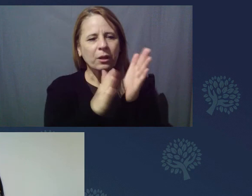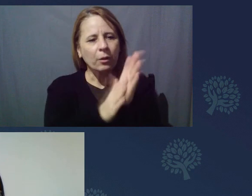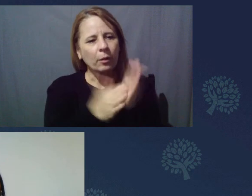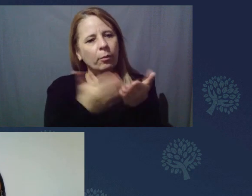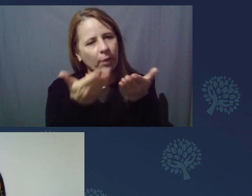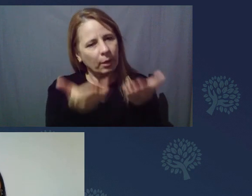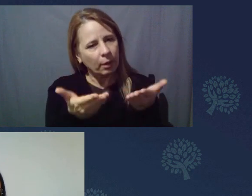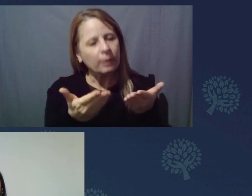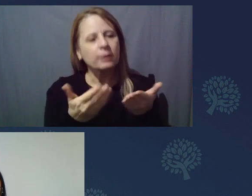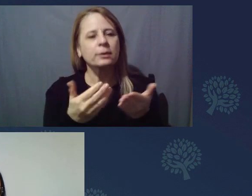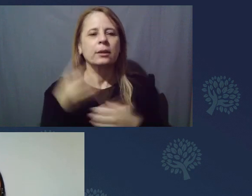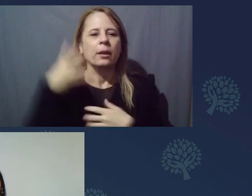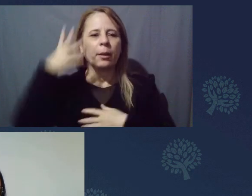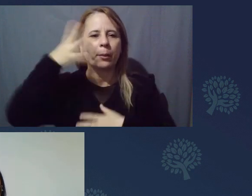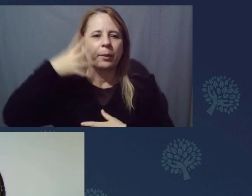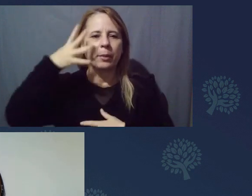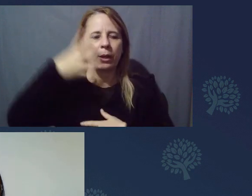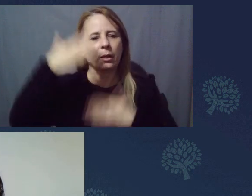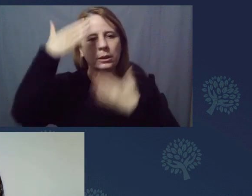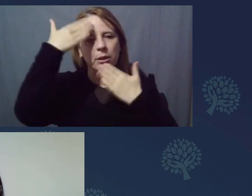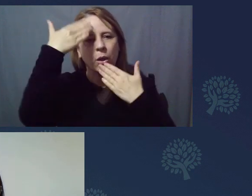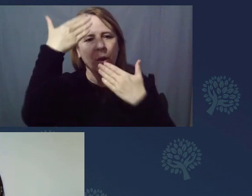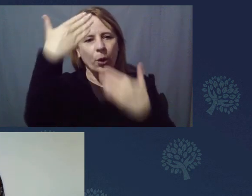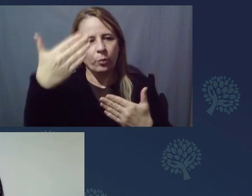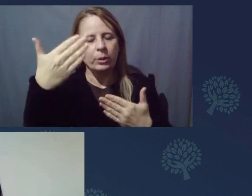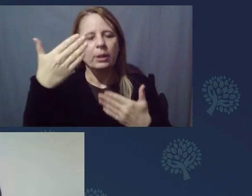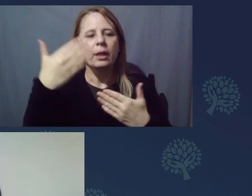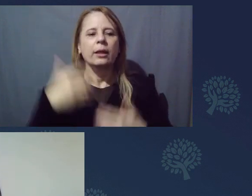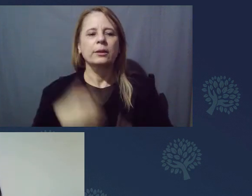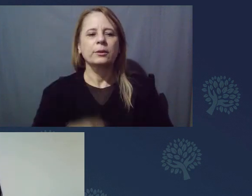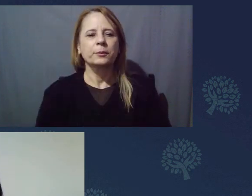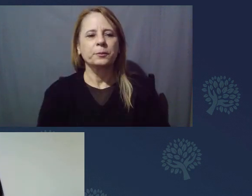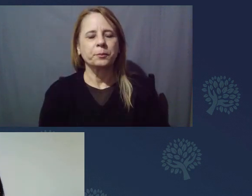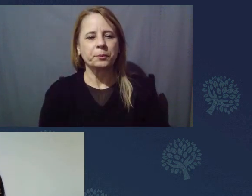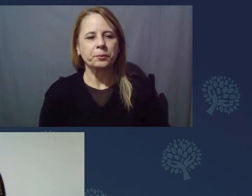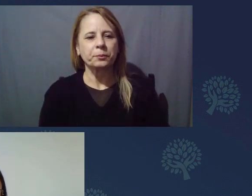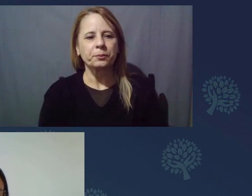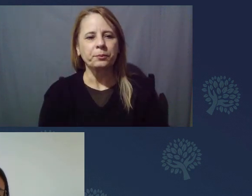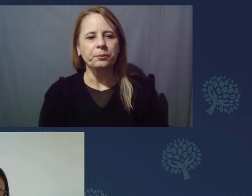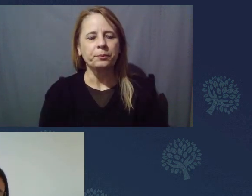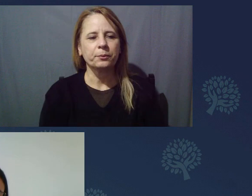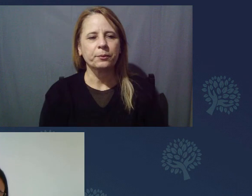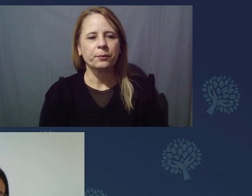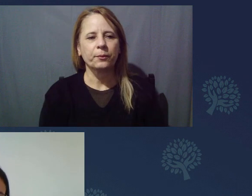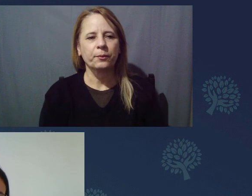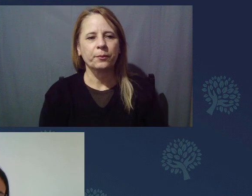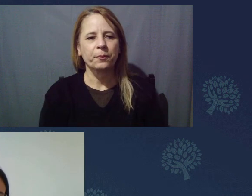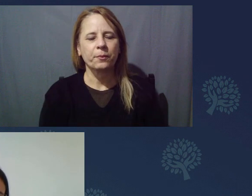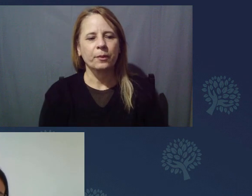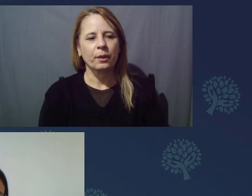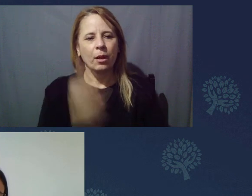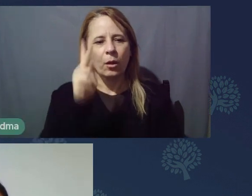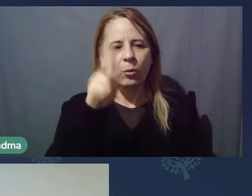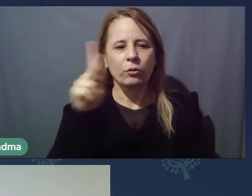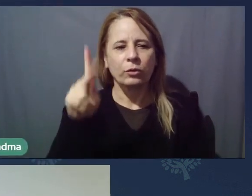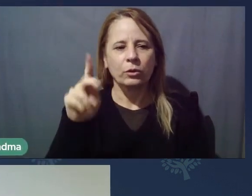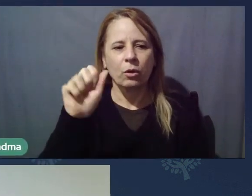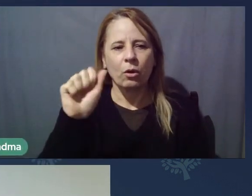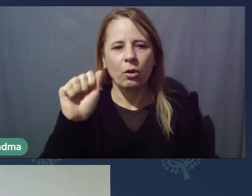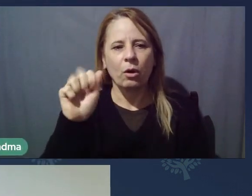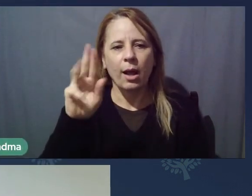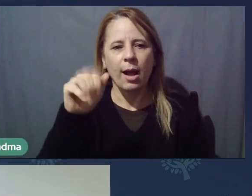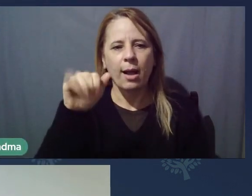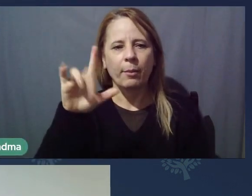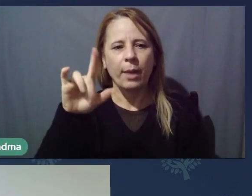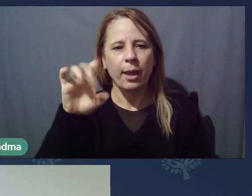pela brilhante palestra. E obrigada também por estar nos acompanhando, professora Armelle. Professora Armélia além de